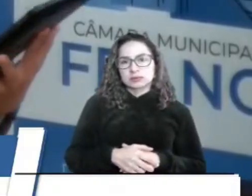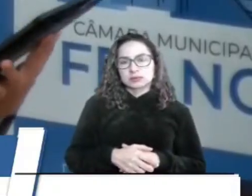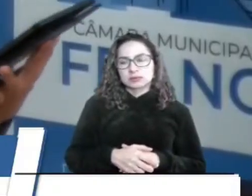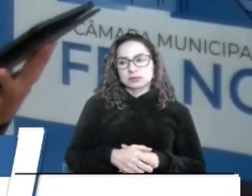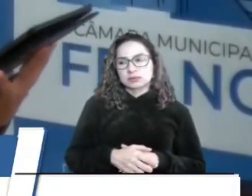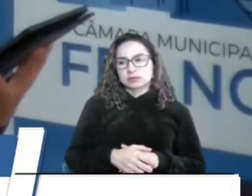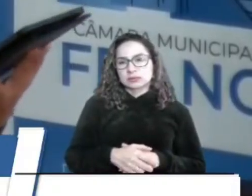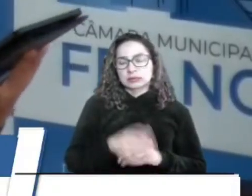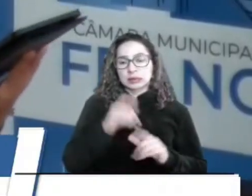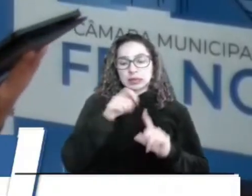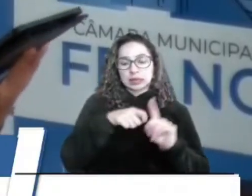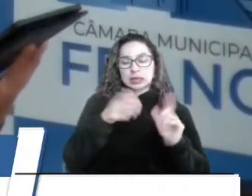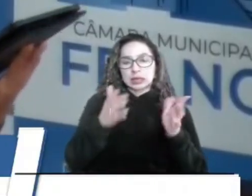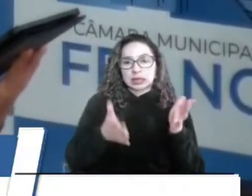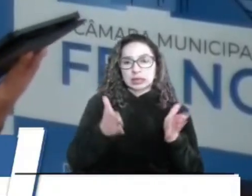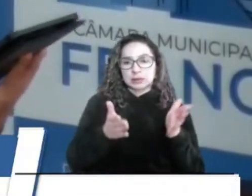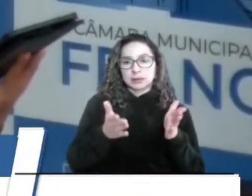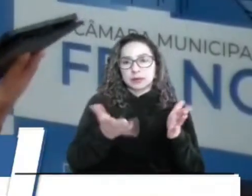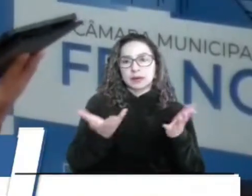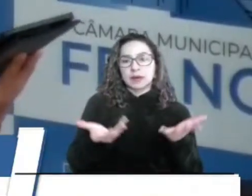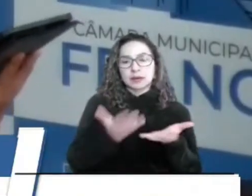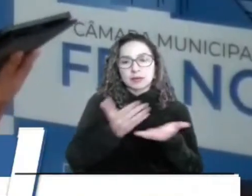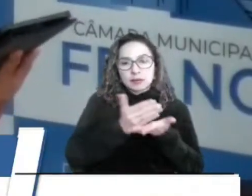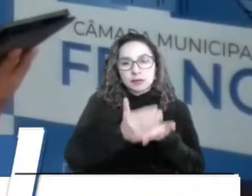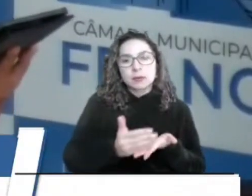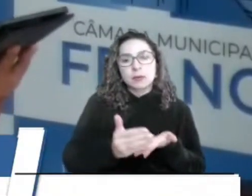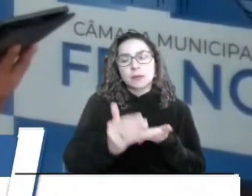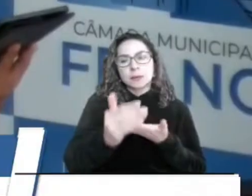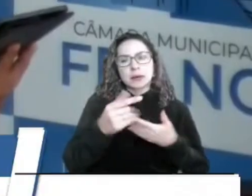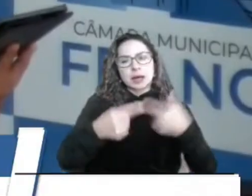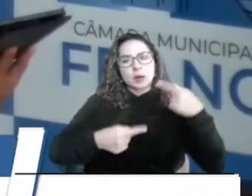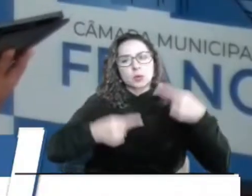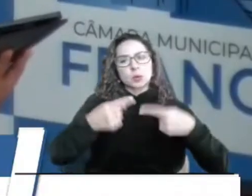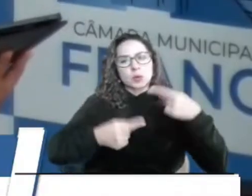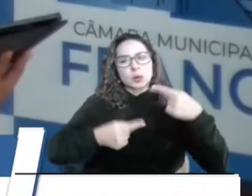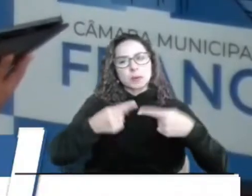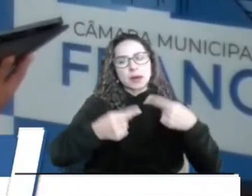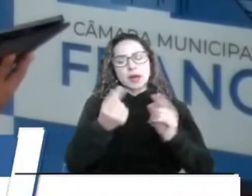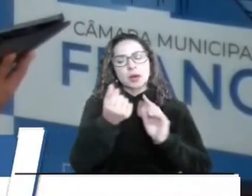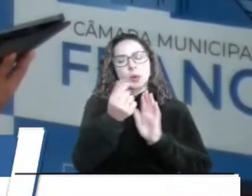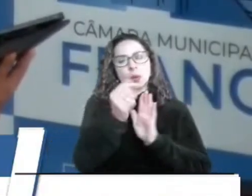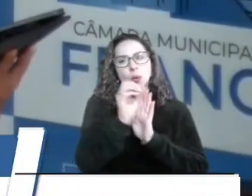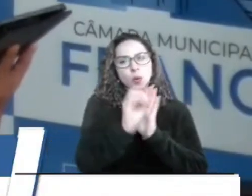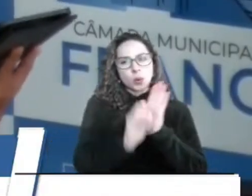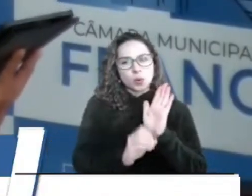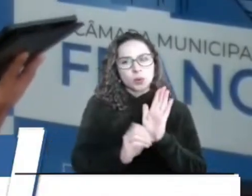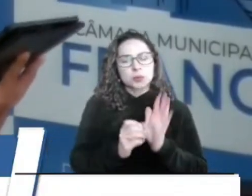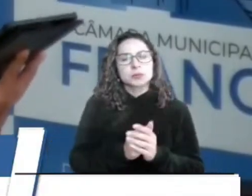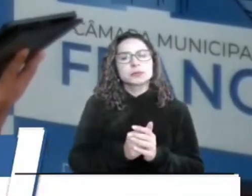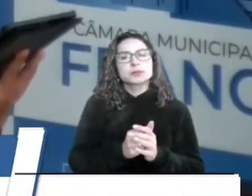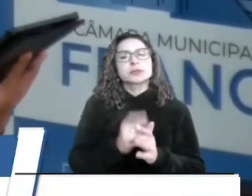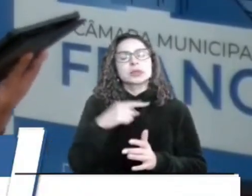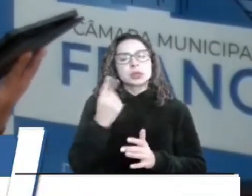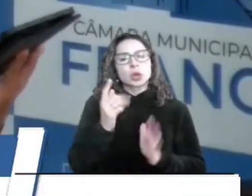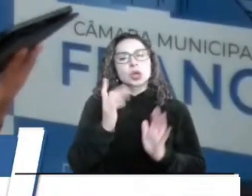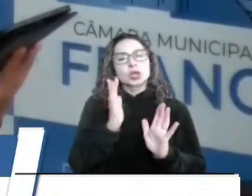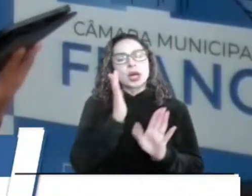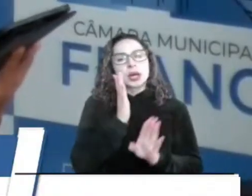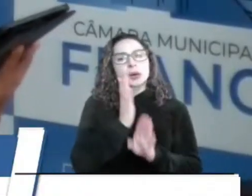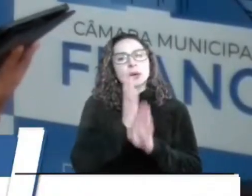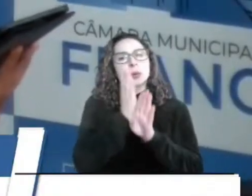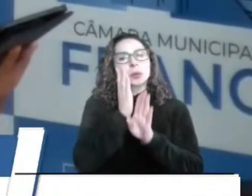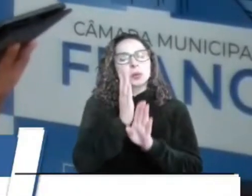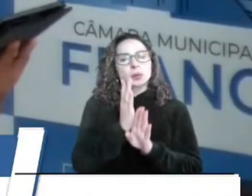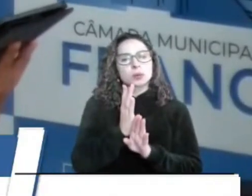Esse mês vai ser dado início à discussão das peças orçamentárias, e nós já